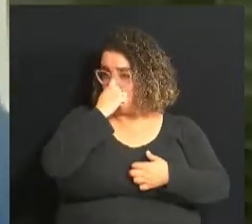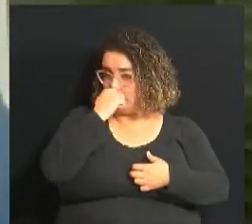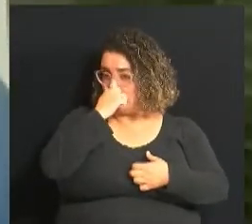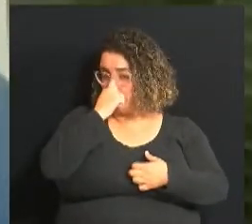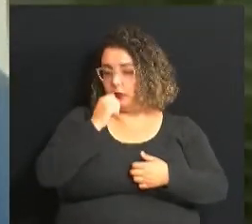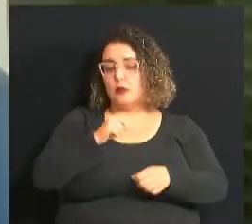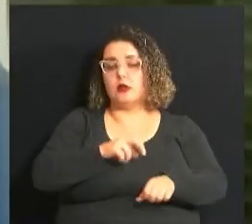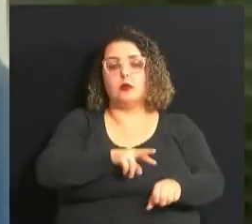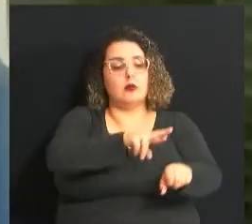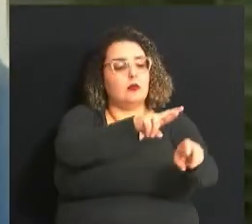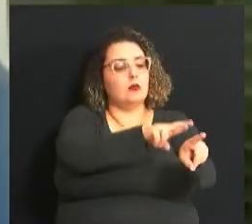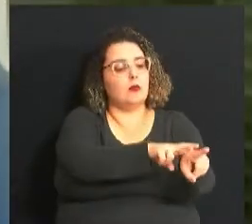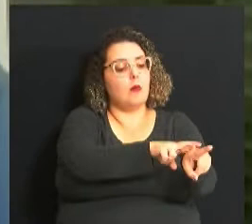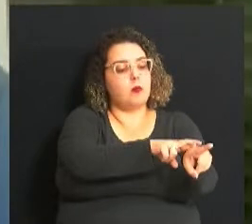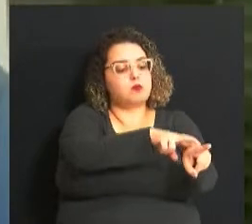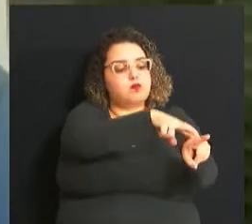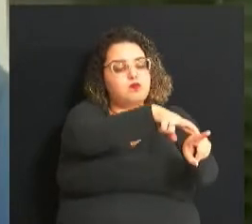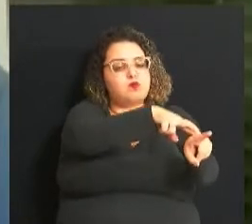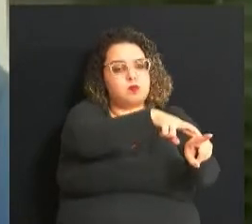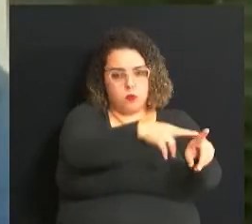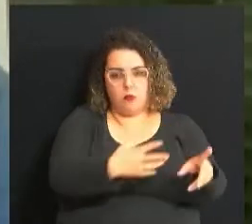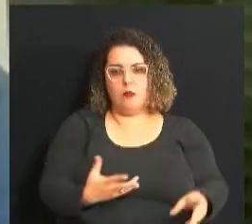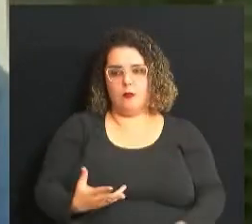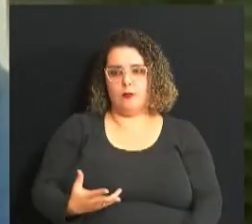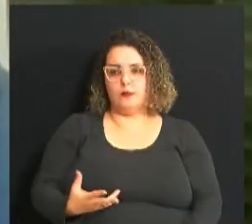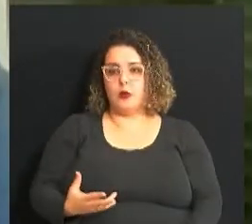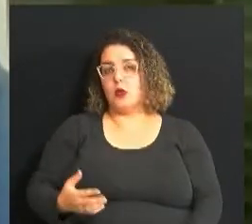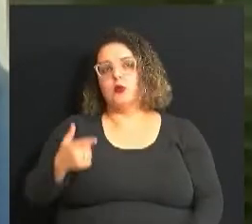bem. Você não consegue diferenciar